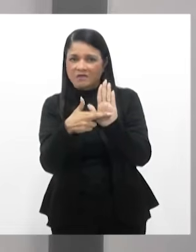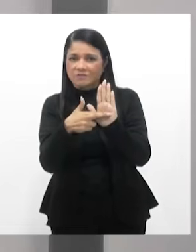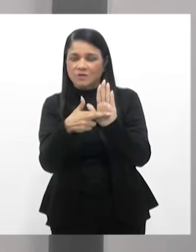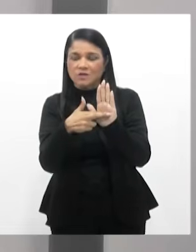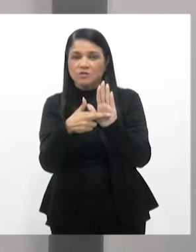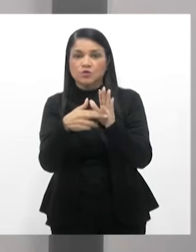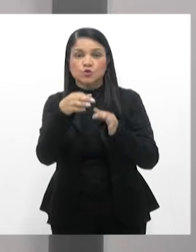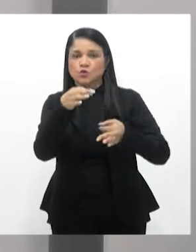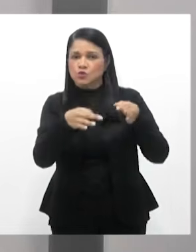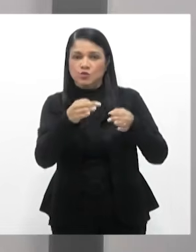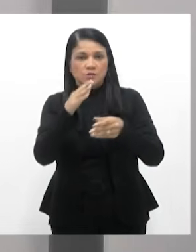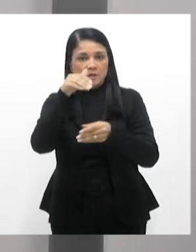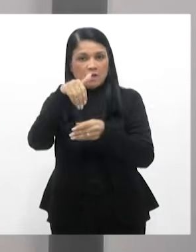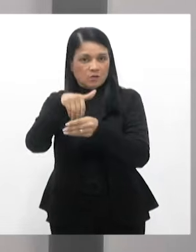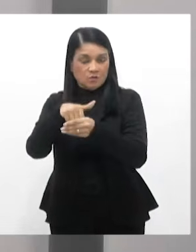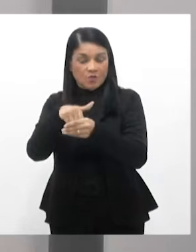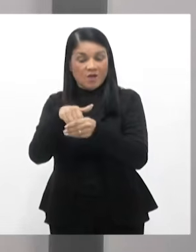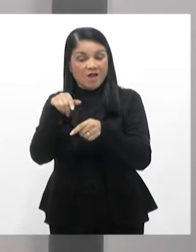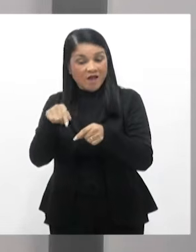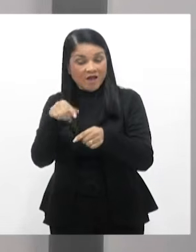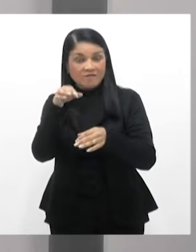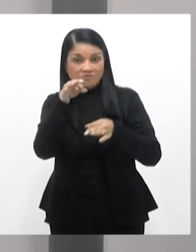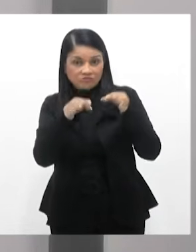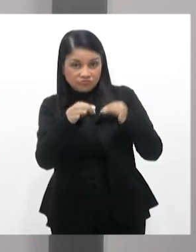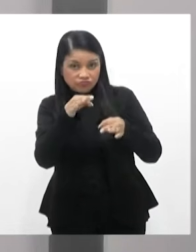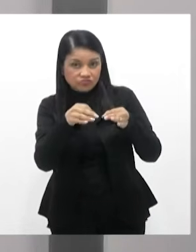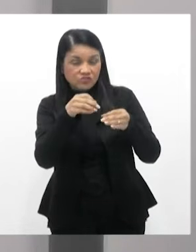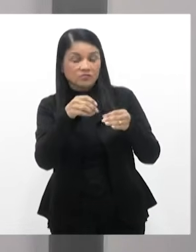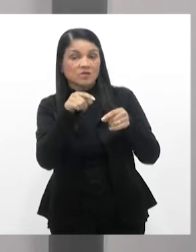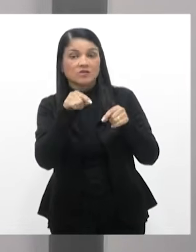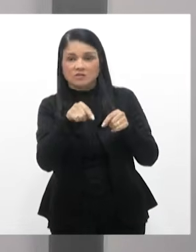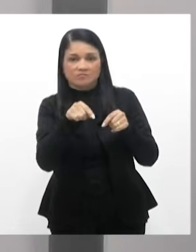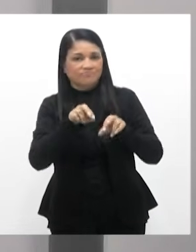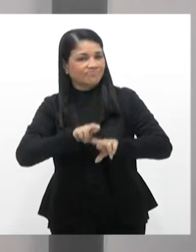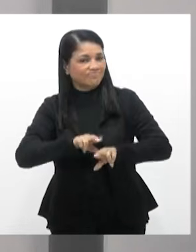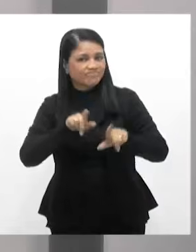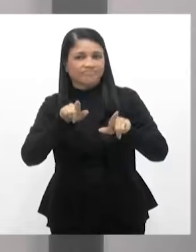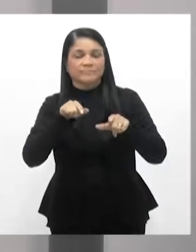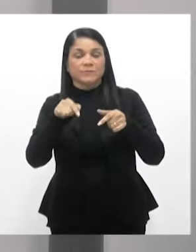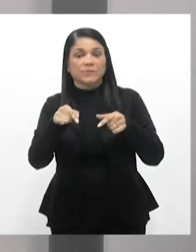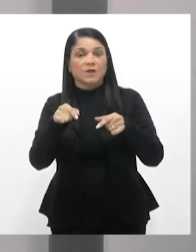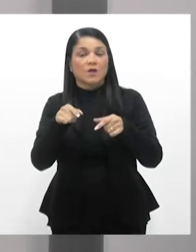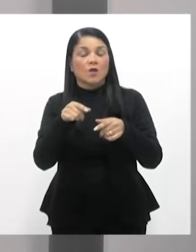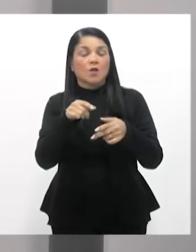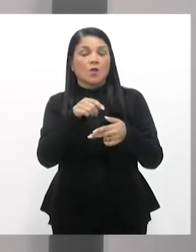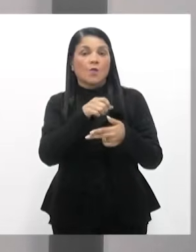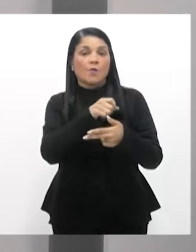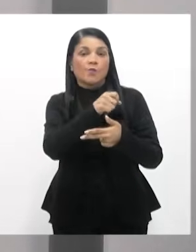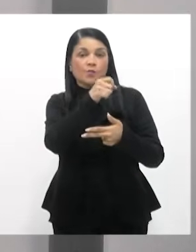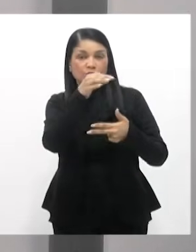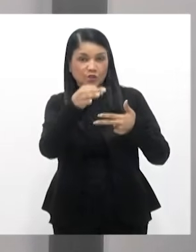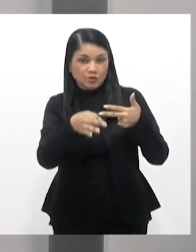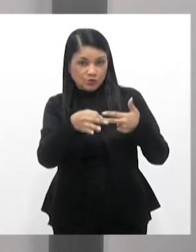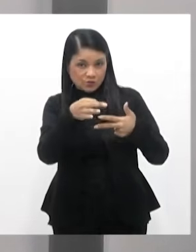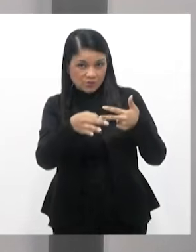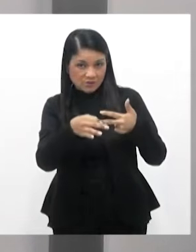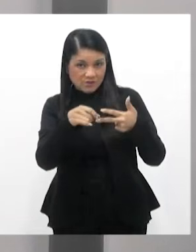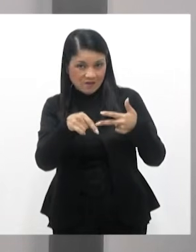Eleitoral. Essa eleição é regulada obviamente, pelo Poder Judiciário, que tem a